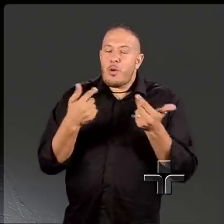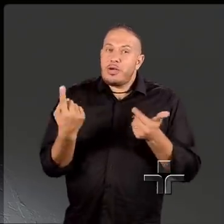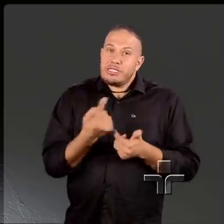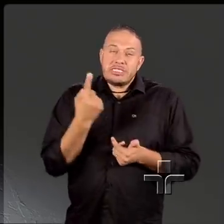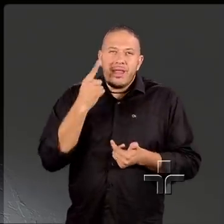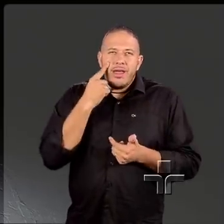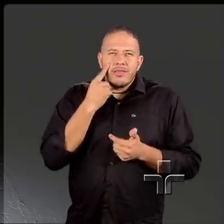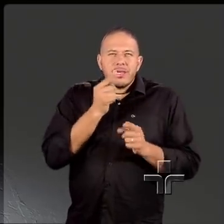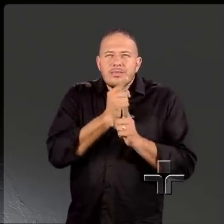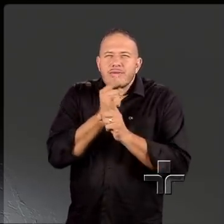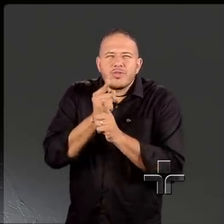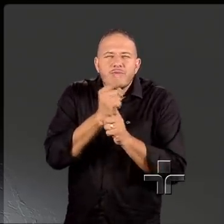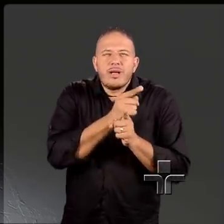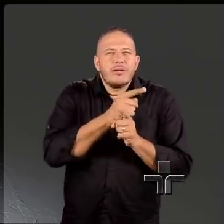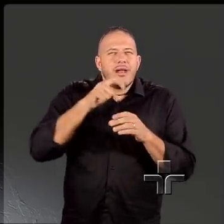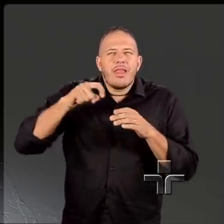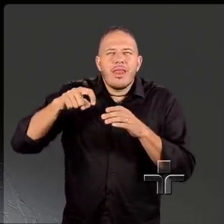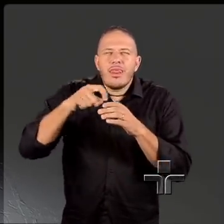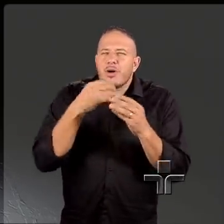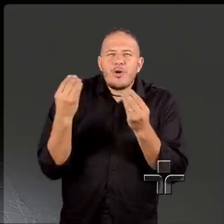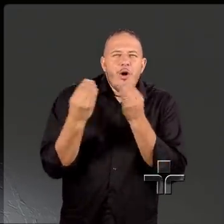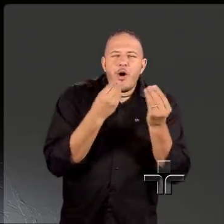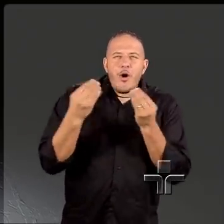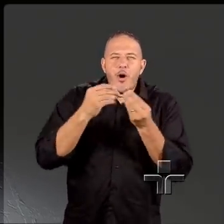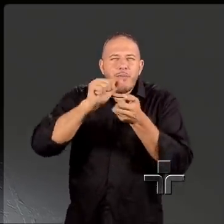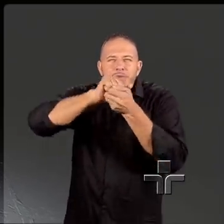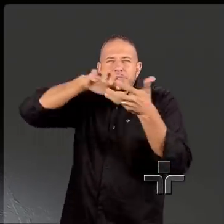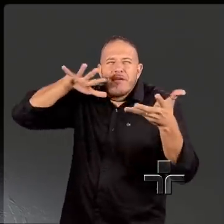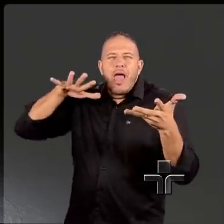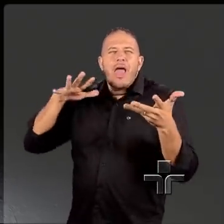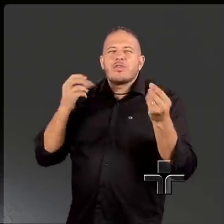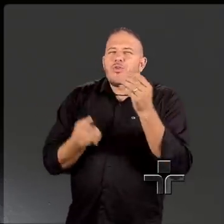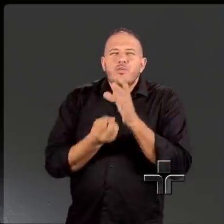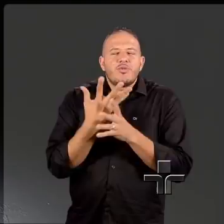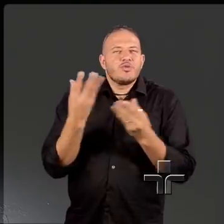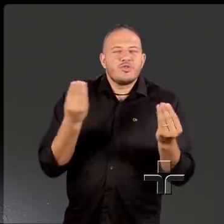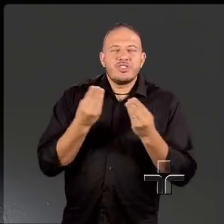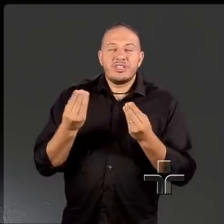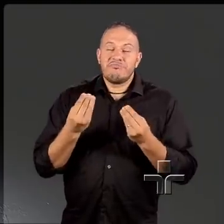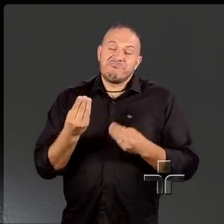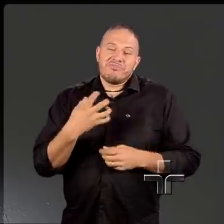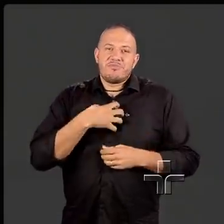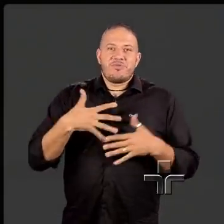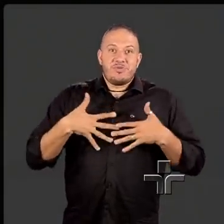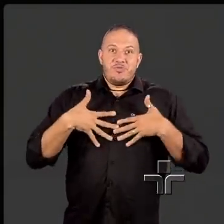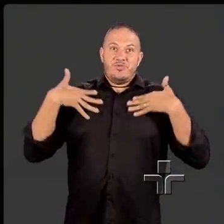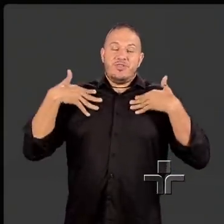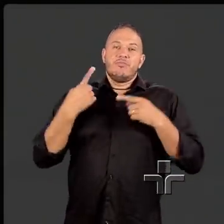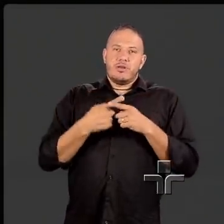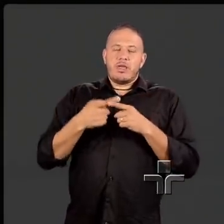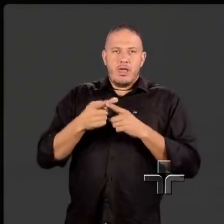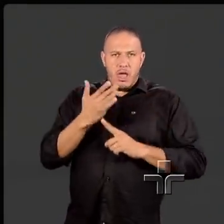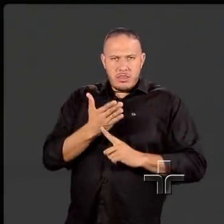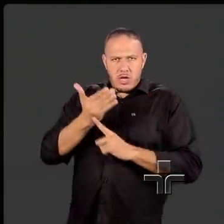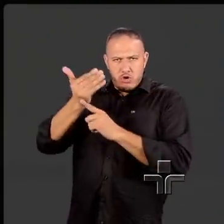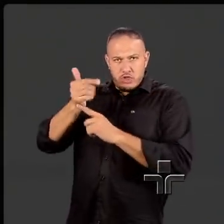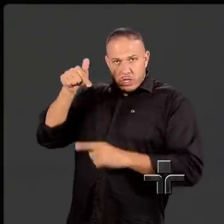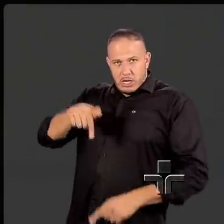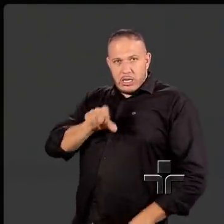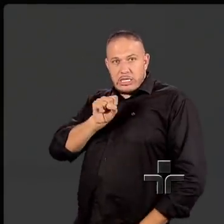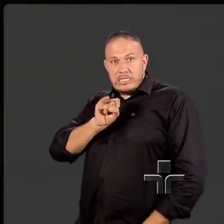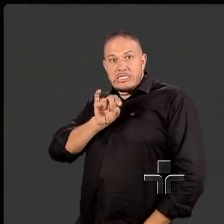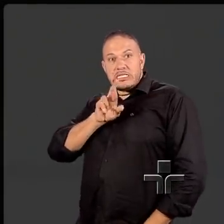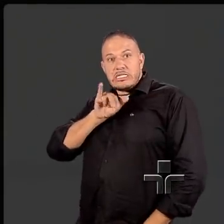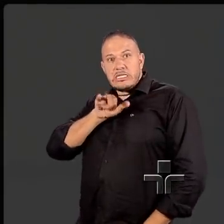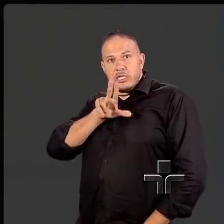as partículas, procurando a origem do universo, e isso é uma coisa que nos dá muito orgulho, porque a tecnologia empregada no Sirius, aqui no